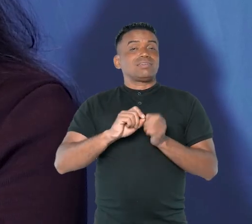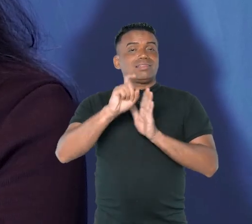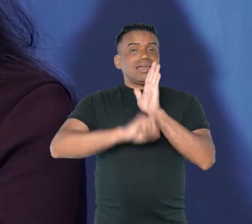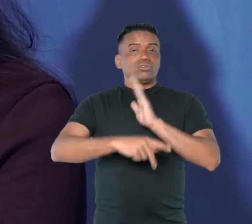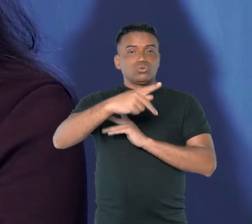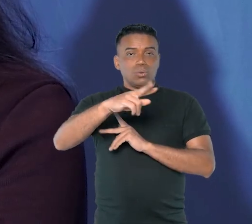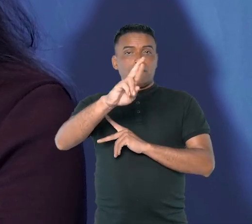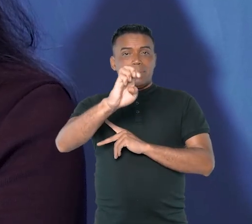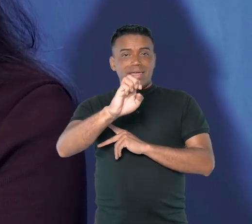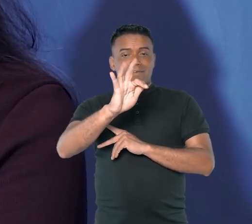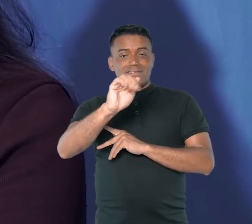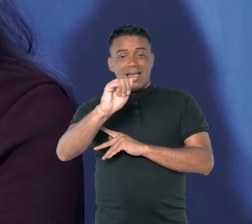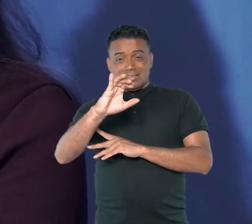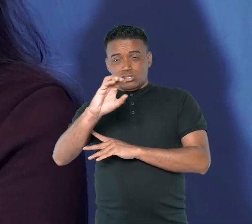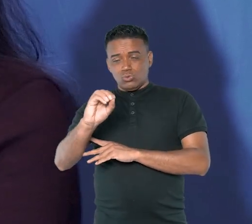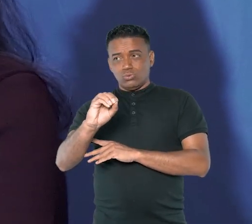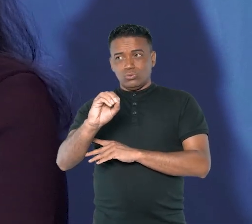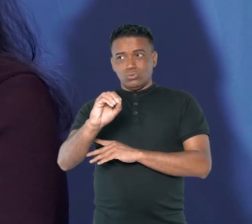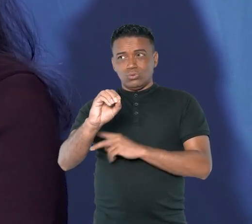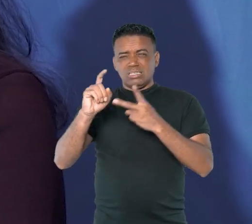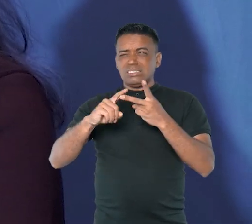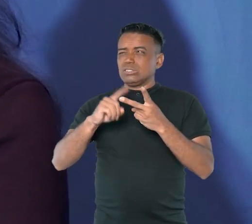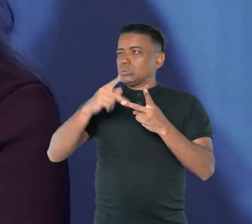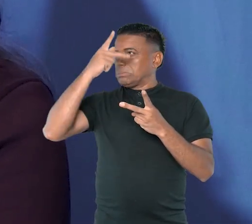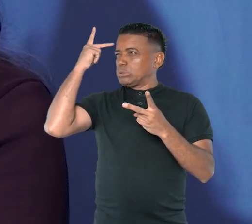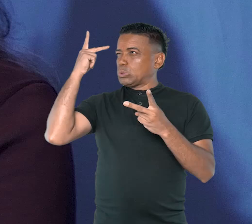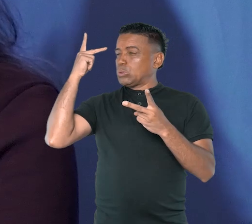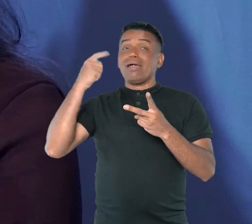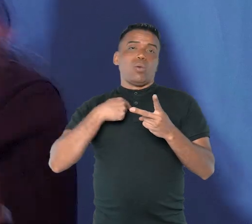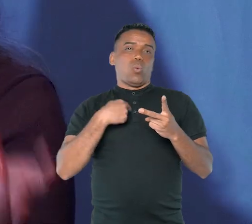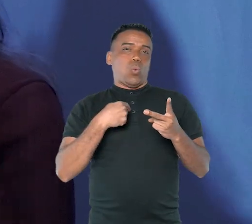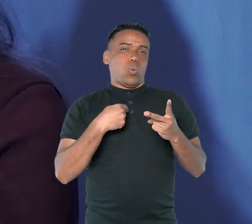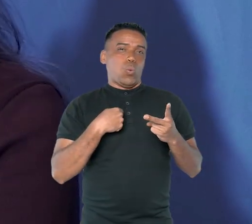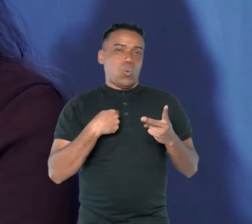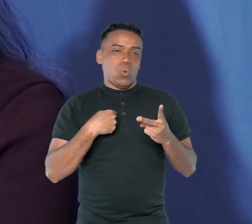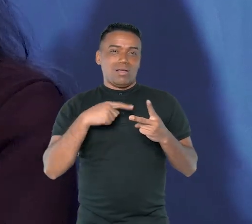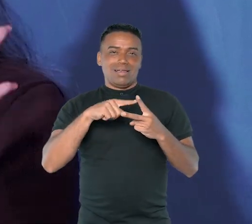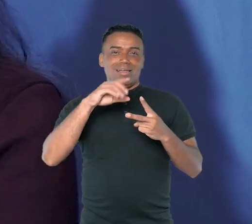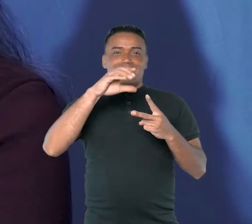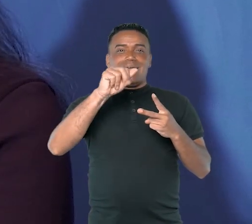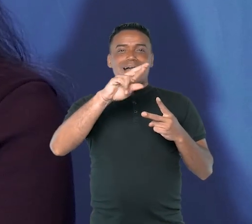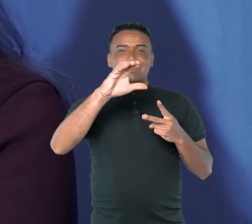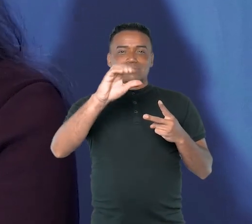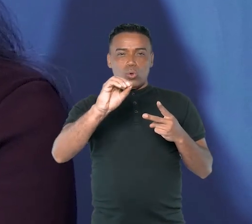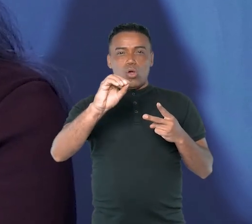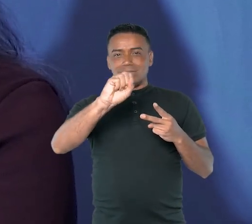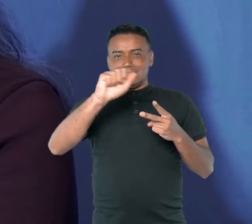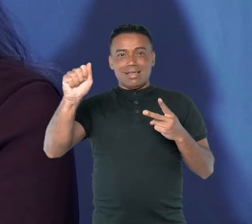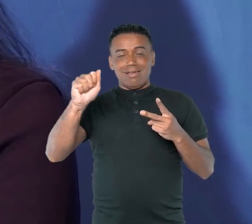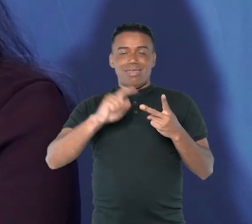e quem é a segunda pessoa? Eu mesma. 2 pessoas leram meu livro, o Carrascosa e eu mesma. Eu não quis mostrar para